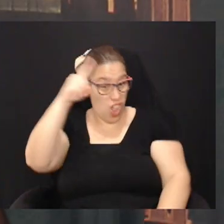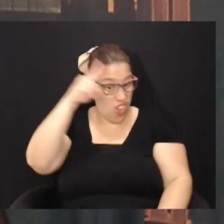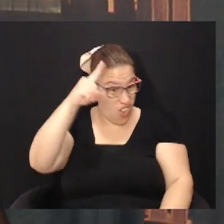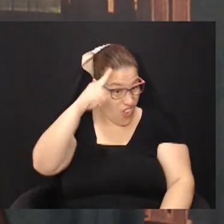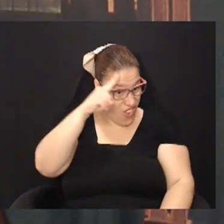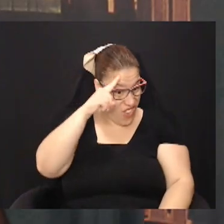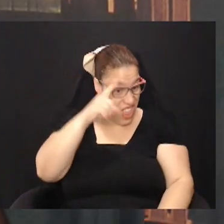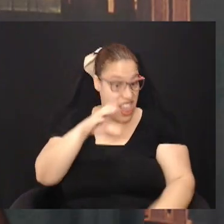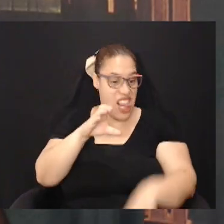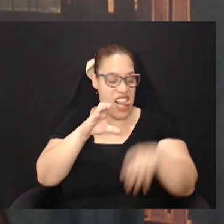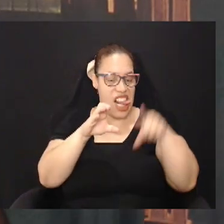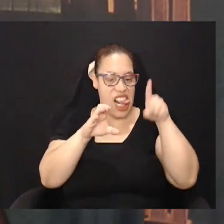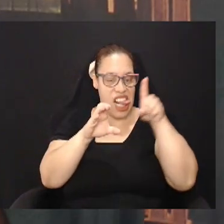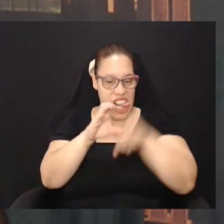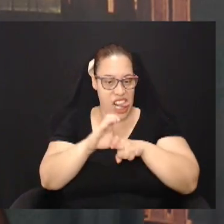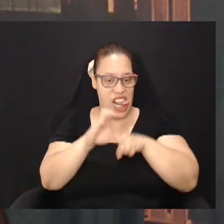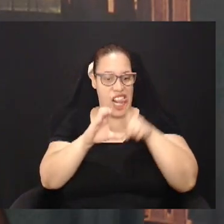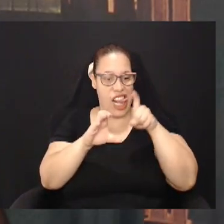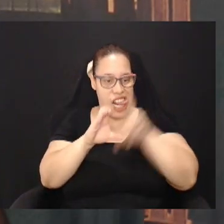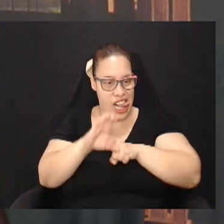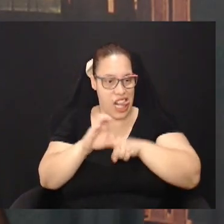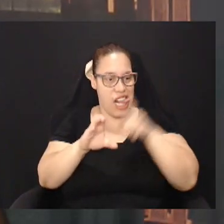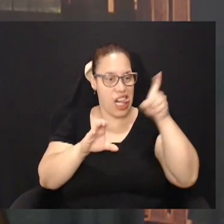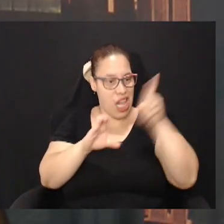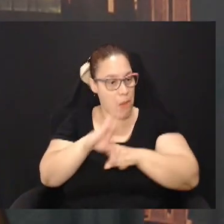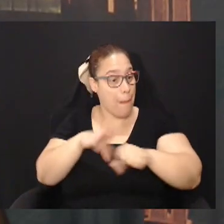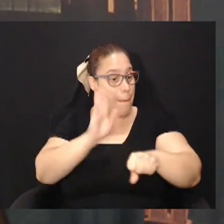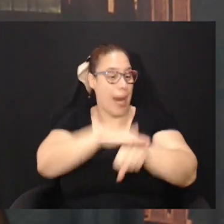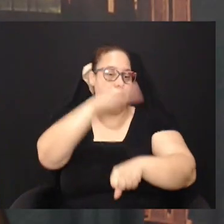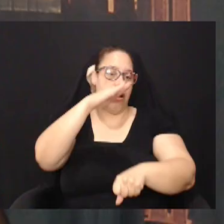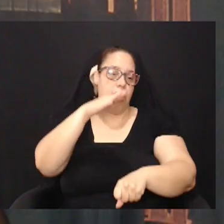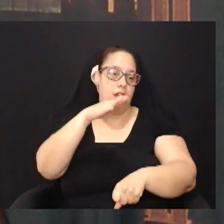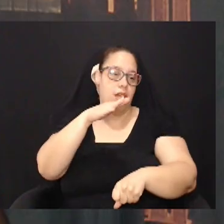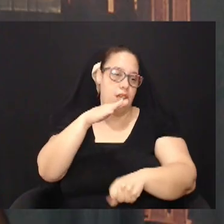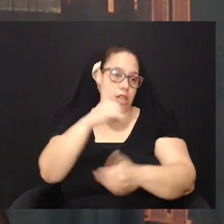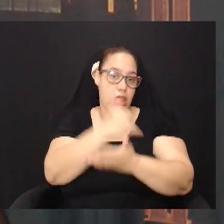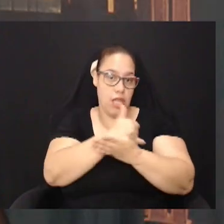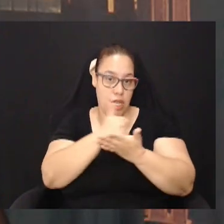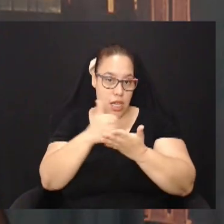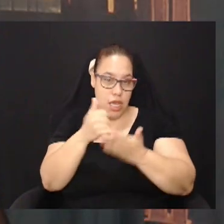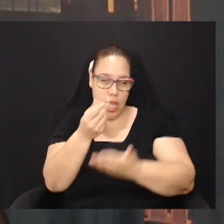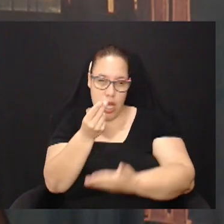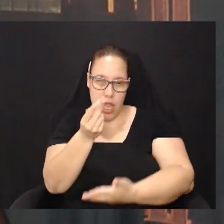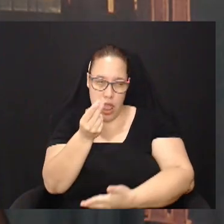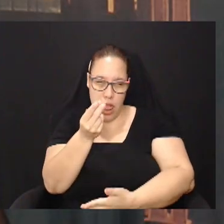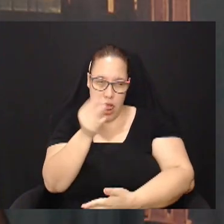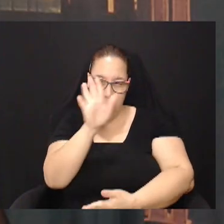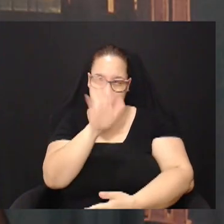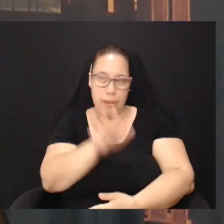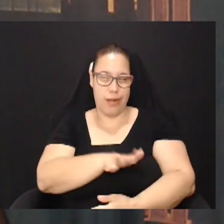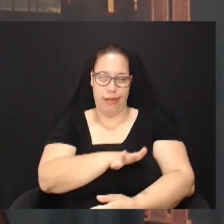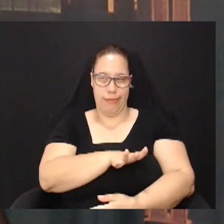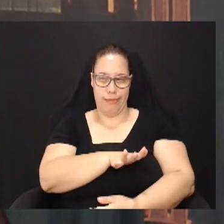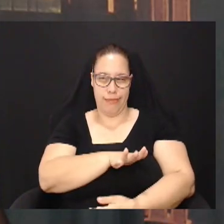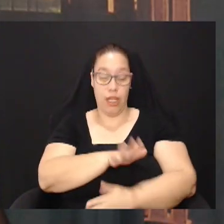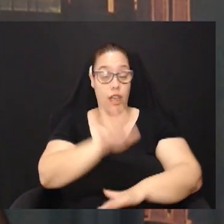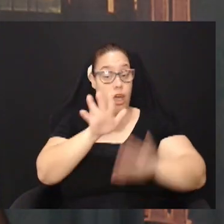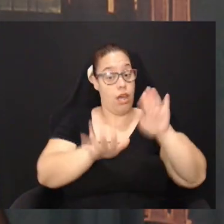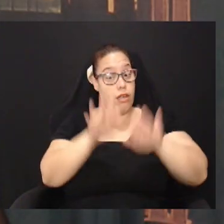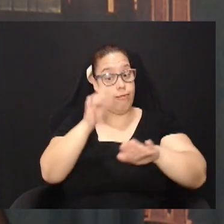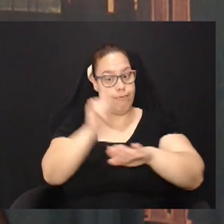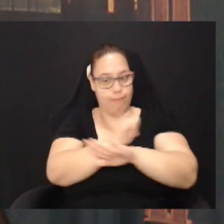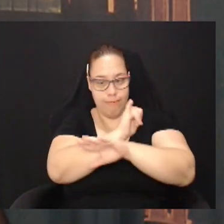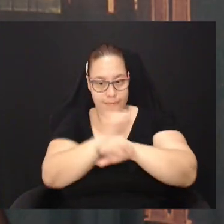dependendo progressivamente mais daquela dopamina barata. Então, muitas vezes a estratégia para alguns